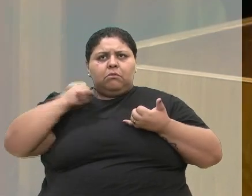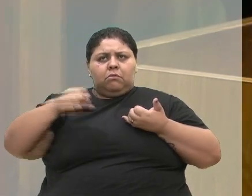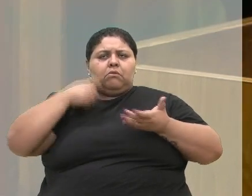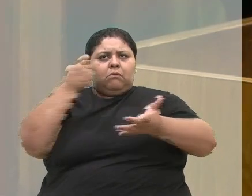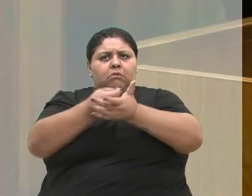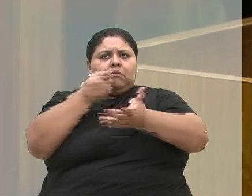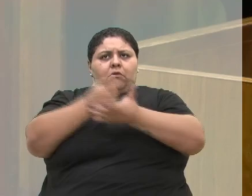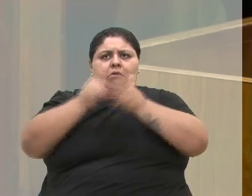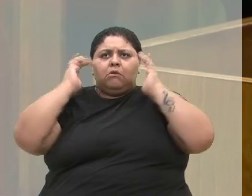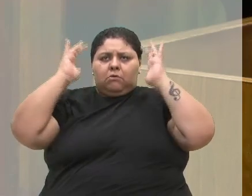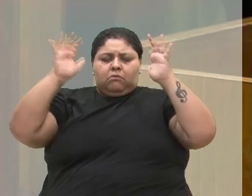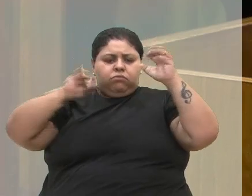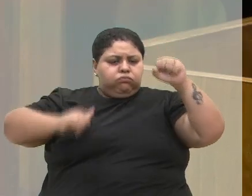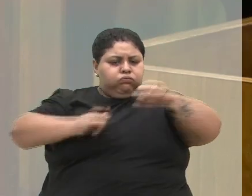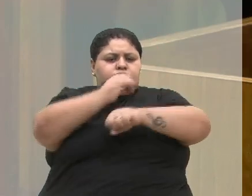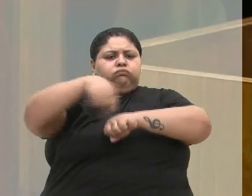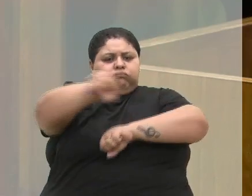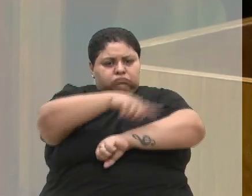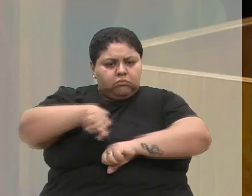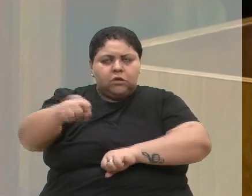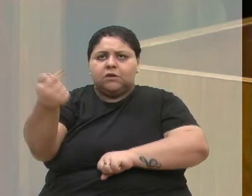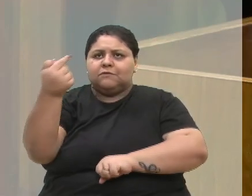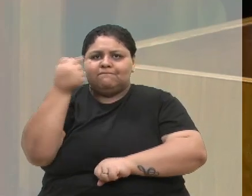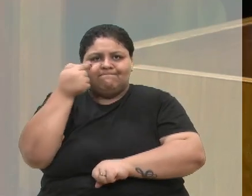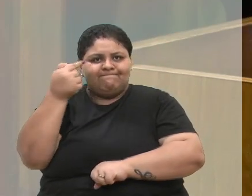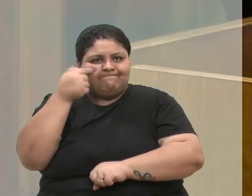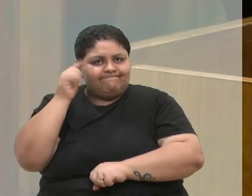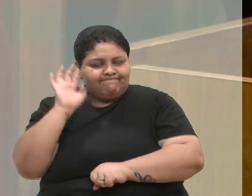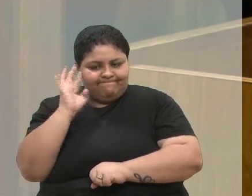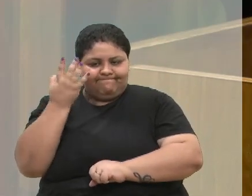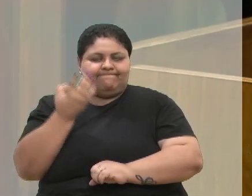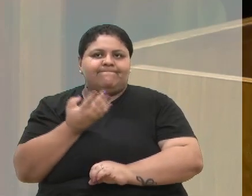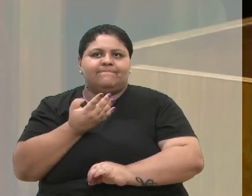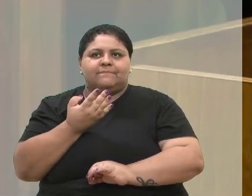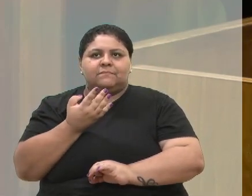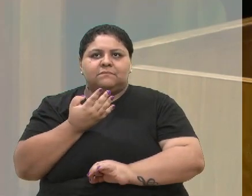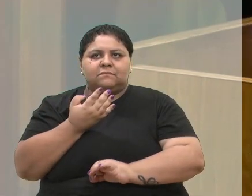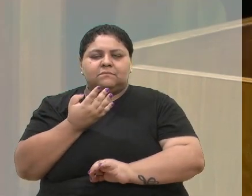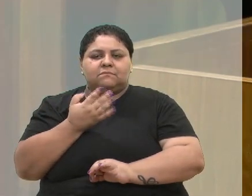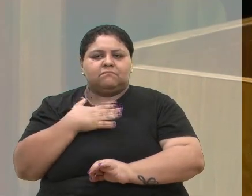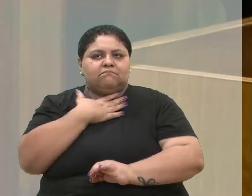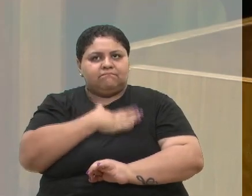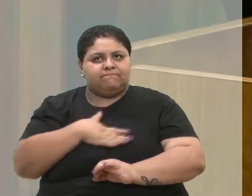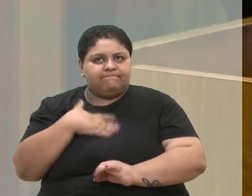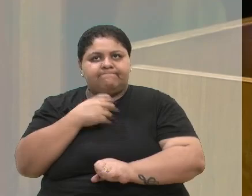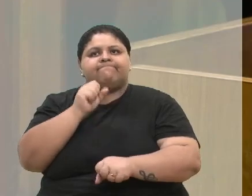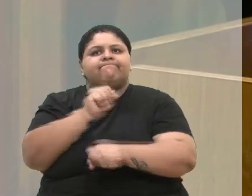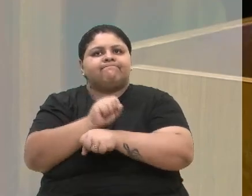sonho desse aeroporto e que a gente vê que não vai acontecer se tratarem desta forma isso.